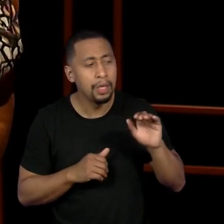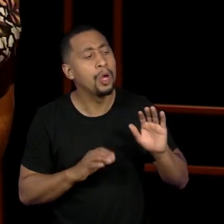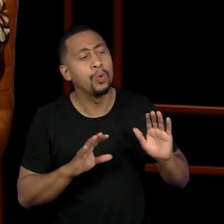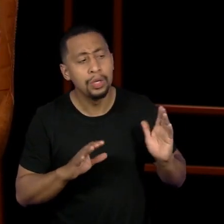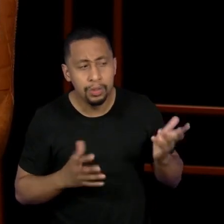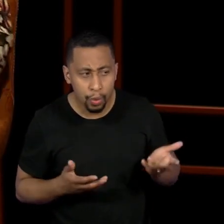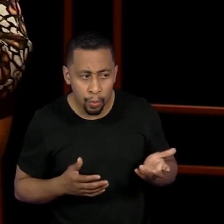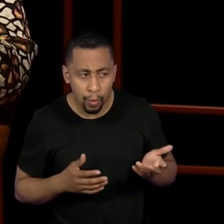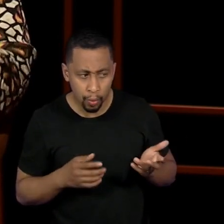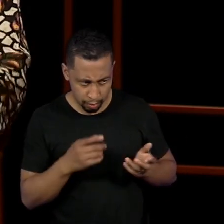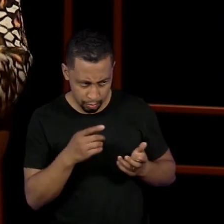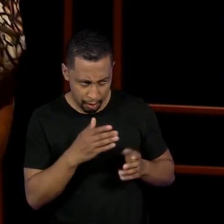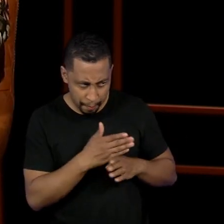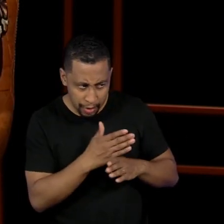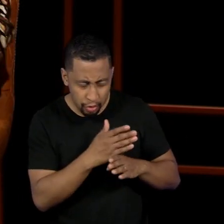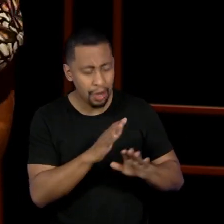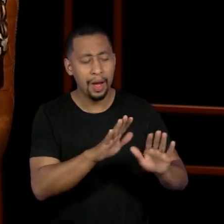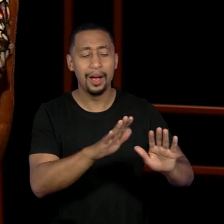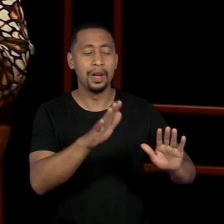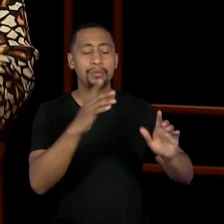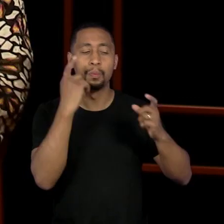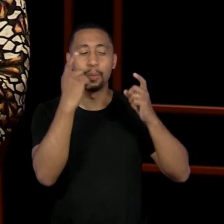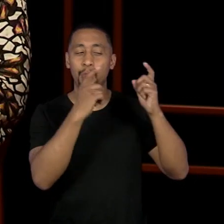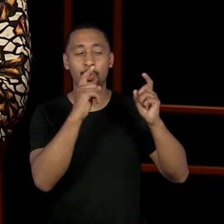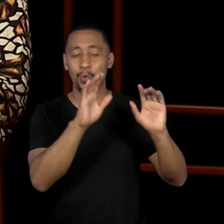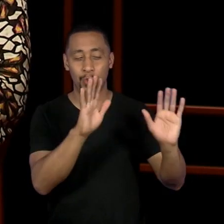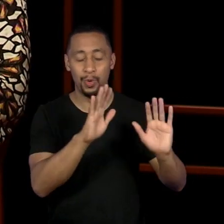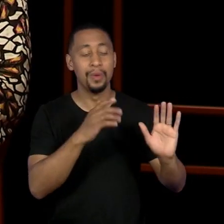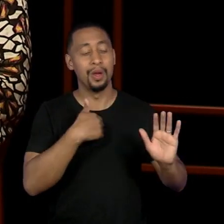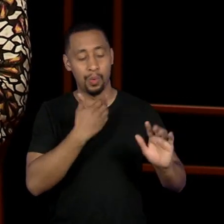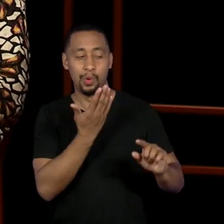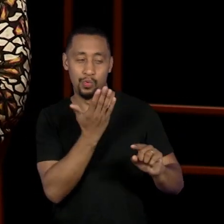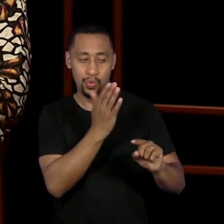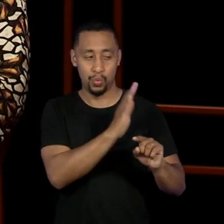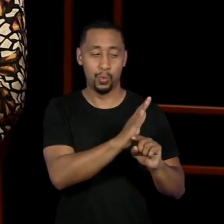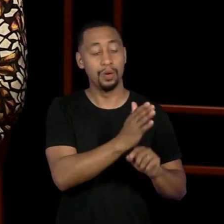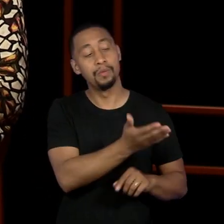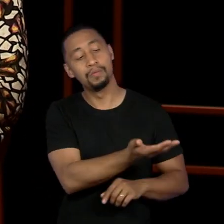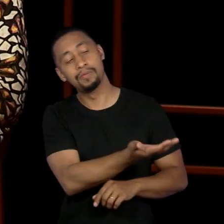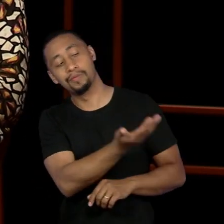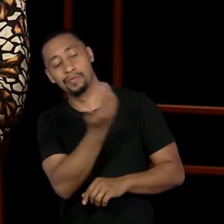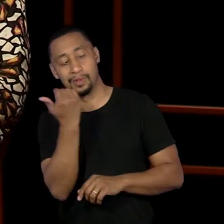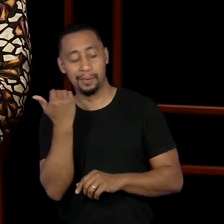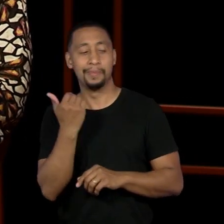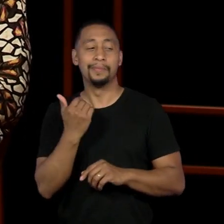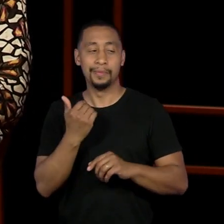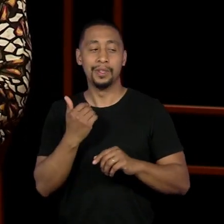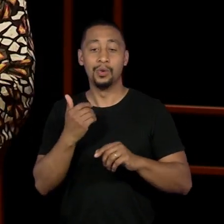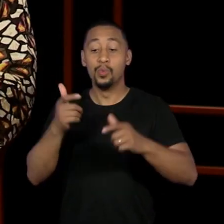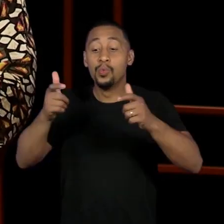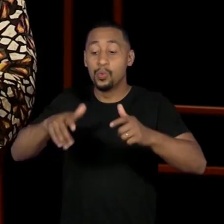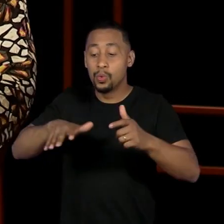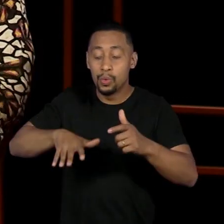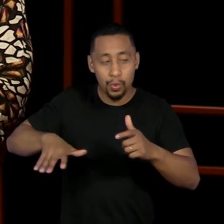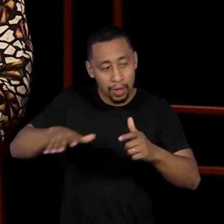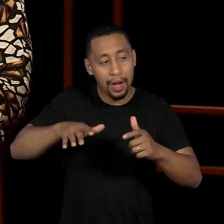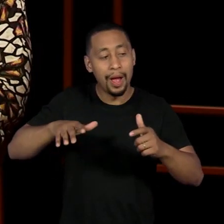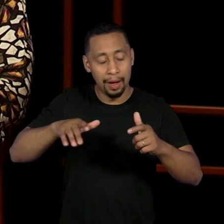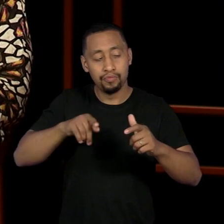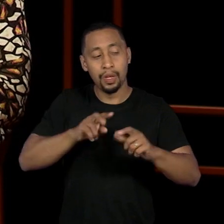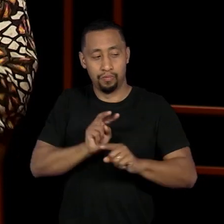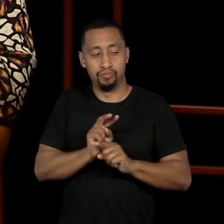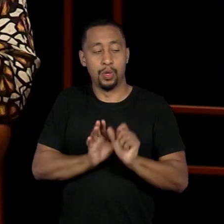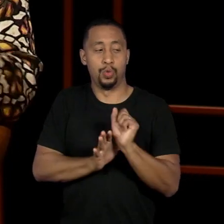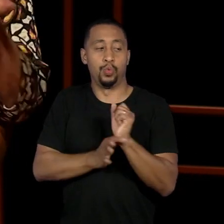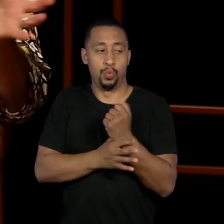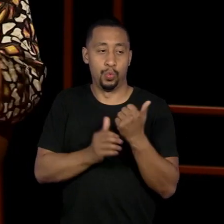que viu com uma guitarra, disse, vou levá-lo para um lugar onde você vai gostar de estar. E foi para a minha casa. E a minha